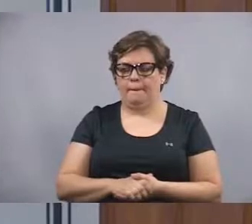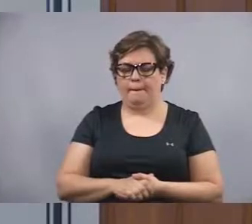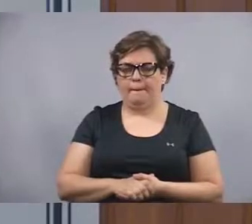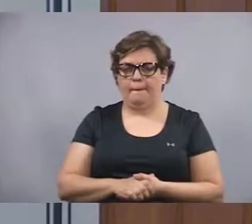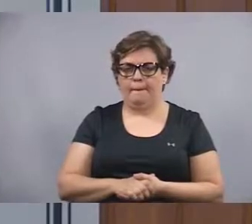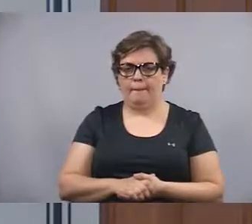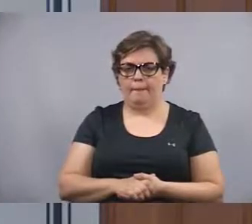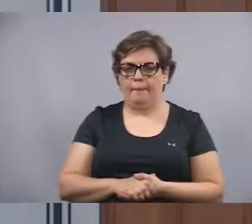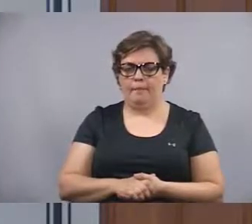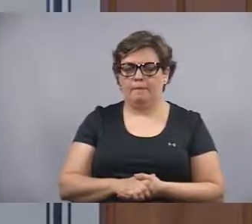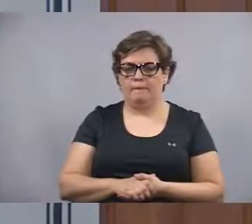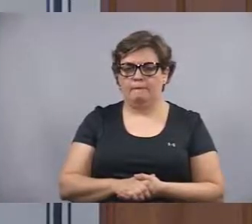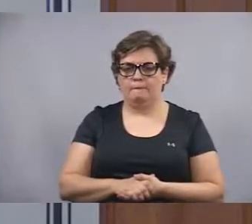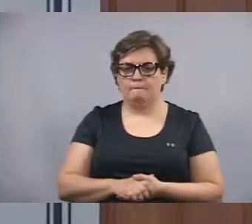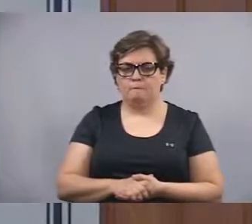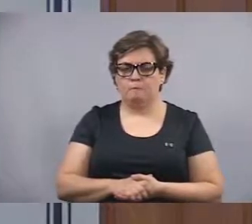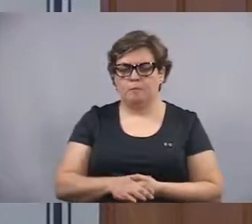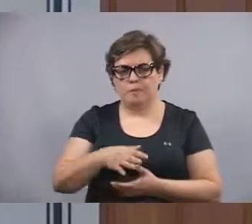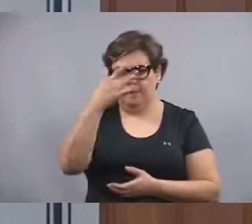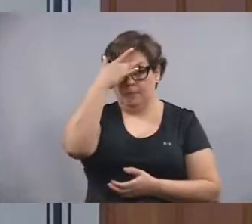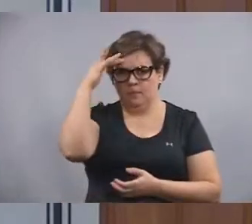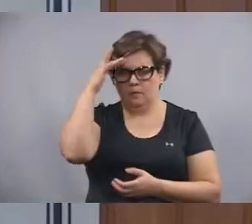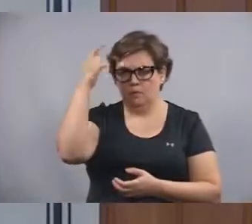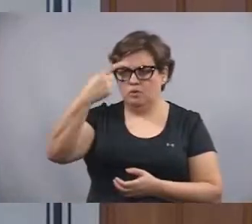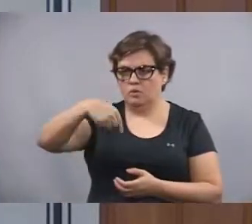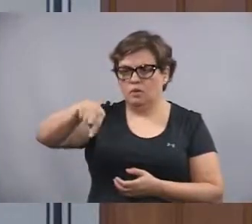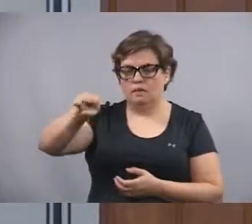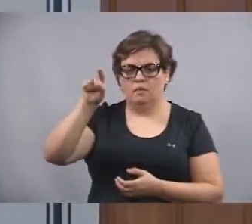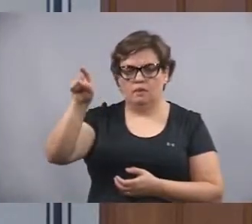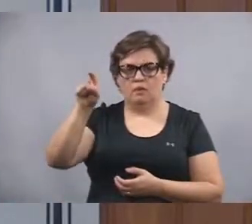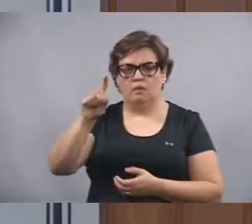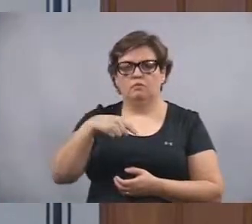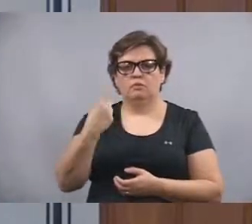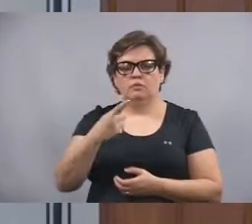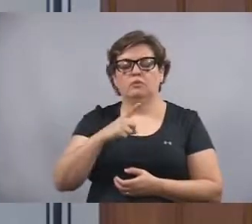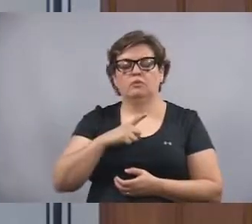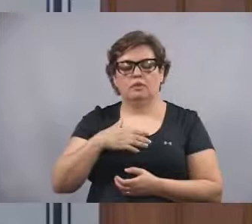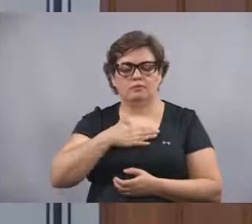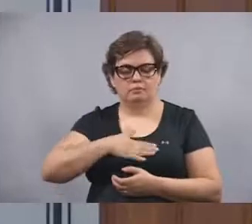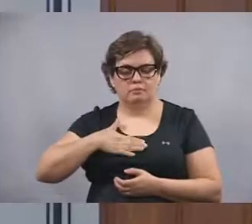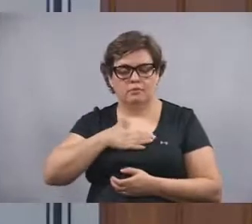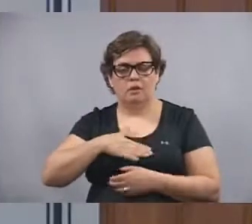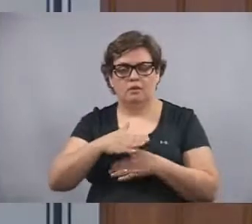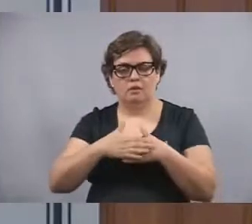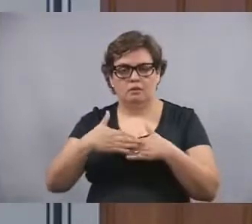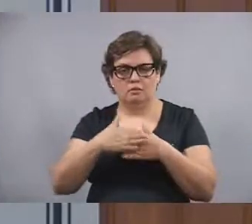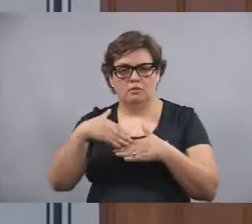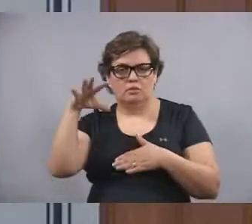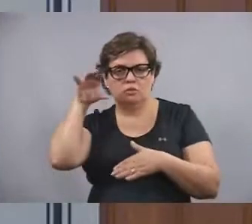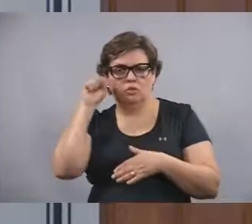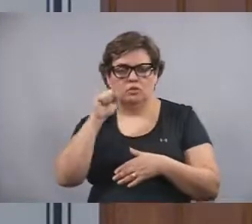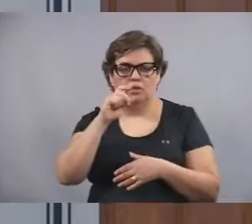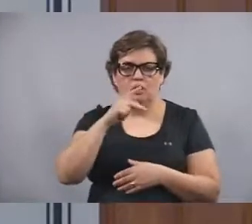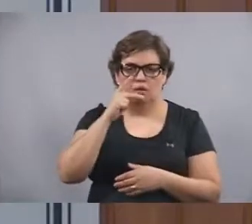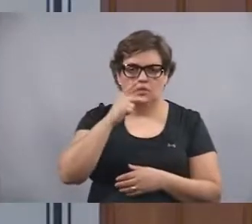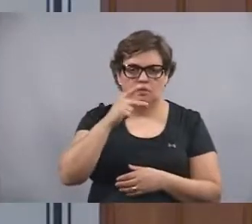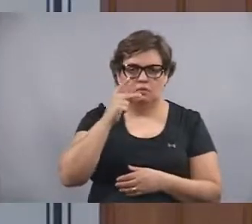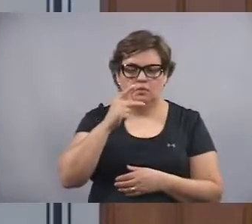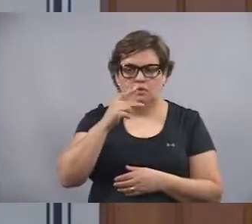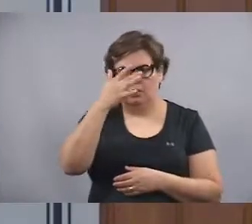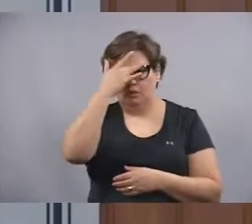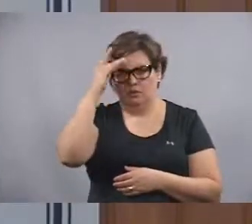que passou pelo gabinete, a qual tivemos o prazer, o carinho de ouvir as reclamações